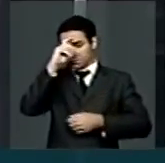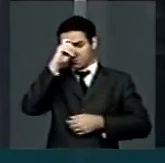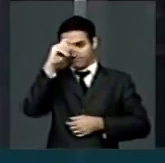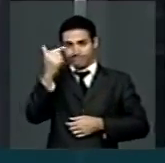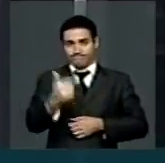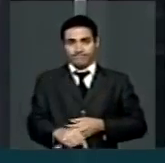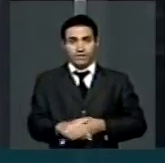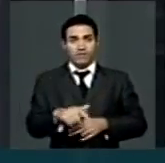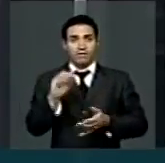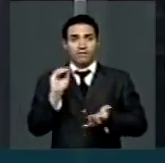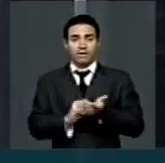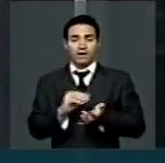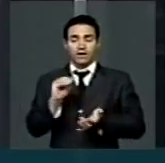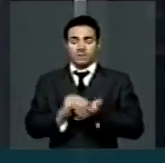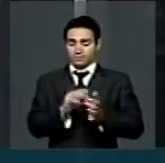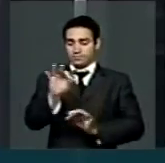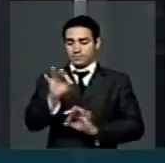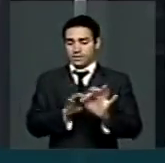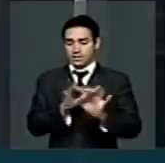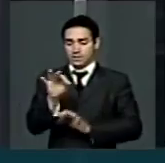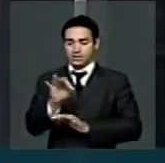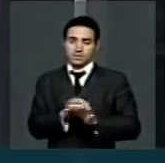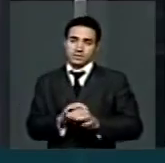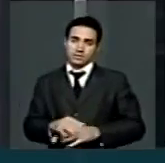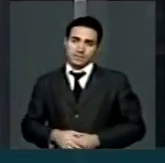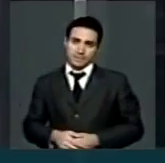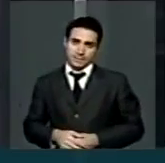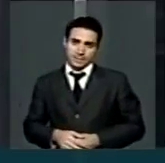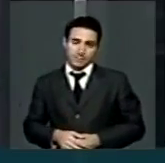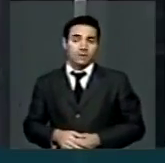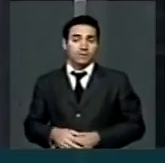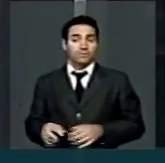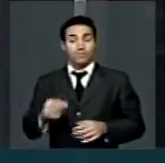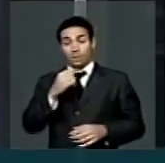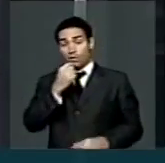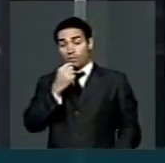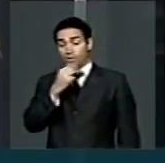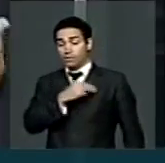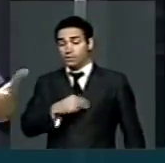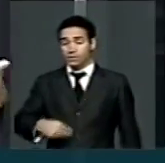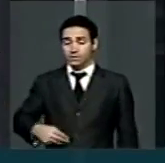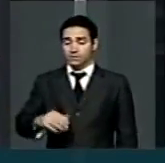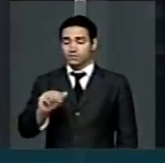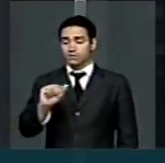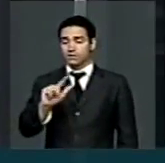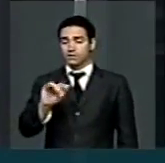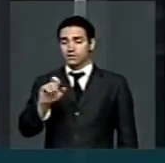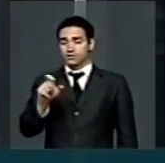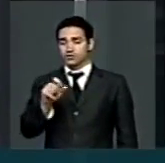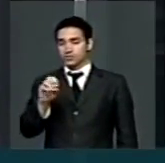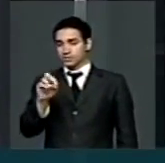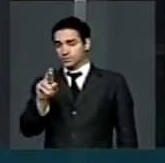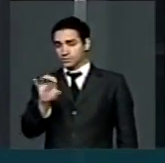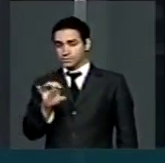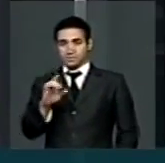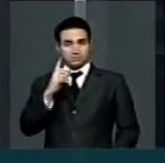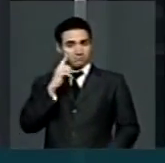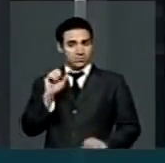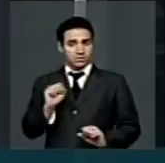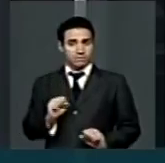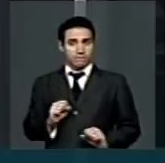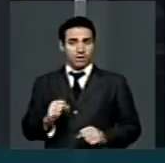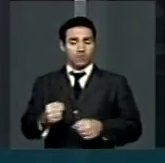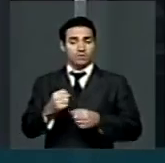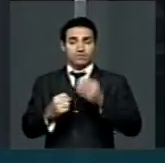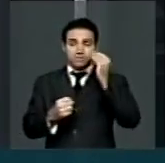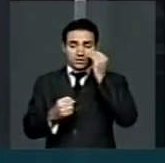certo planejamento, uma decisão governamental. O próprio ministro Alexandre, o seu esforço em fazer com que nós